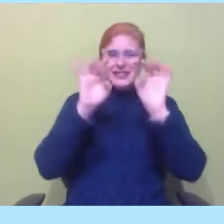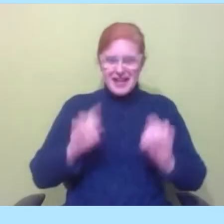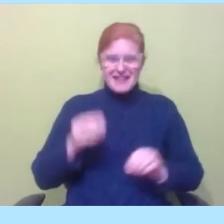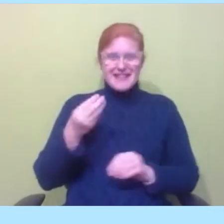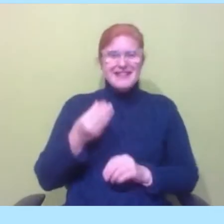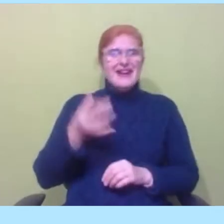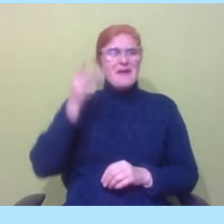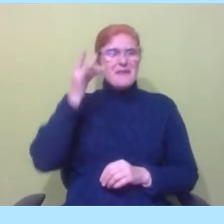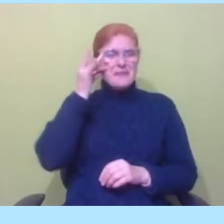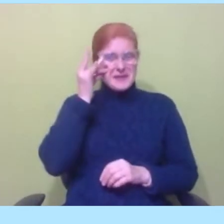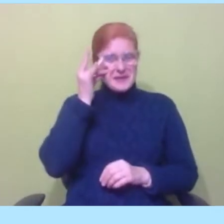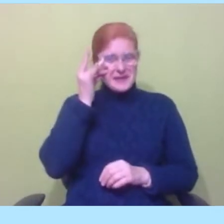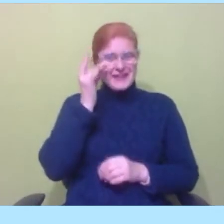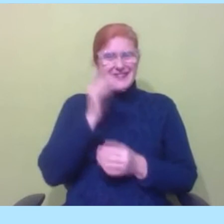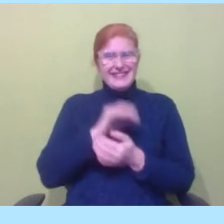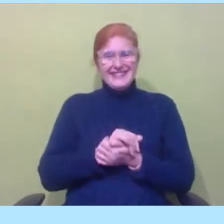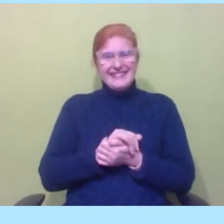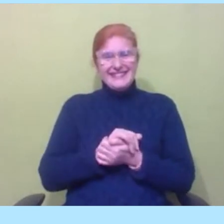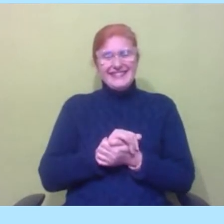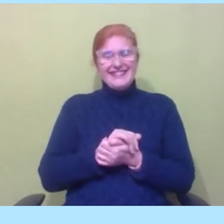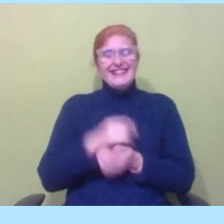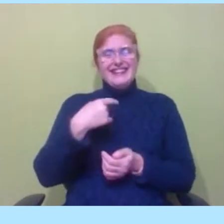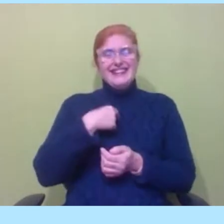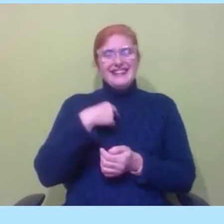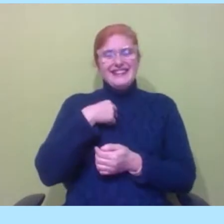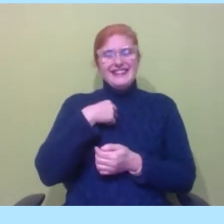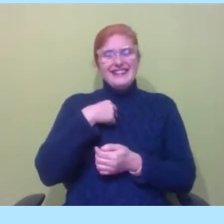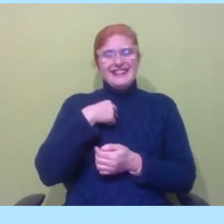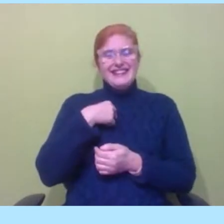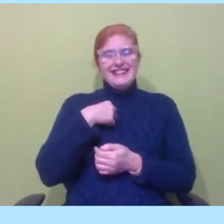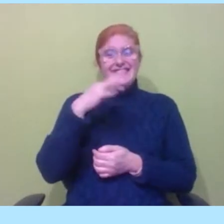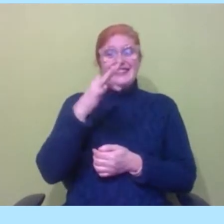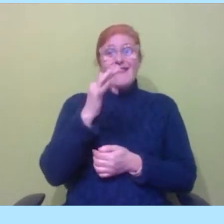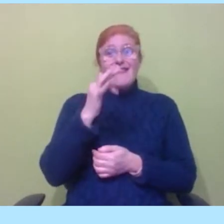você. Nanda, se puder dar um último